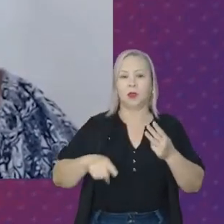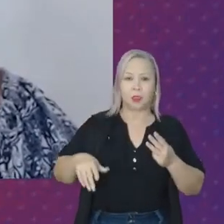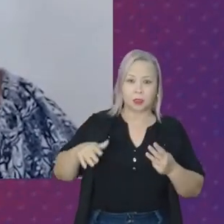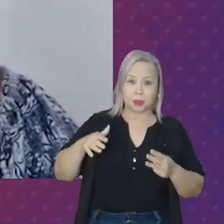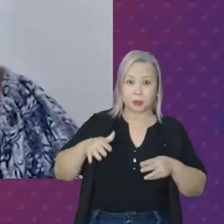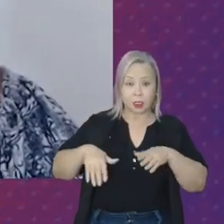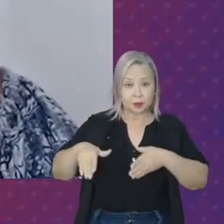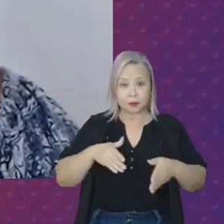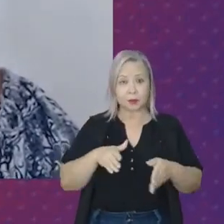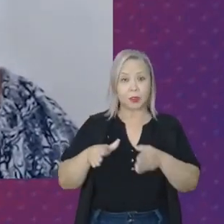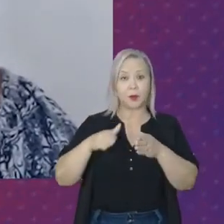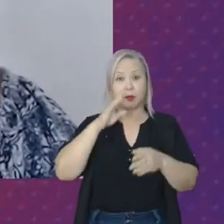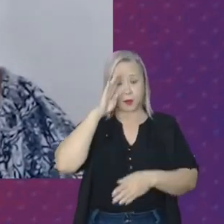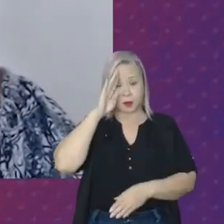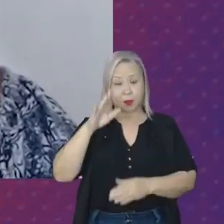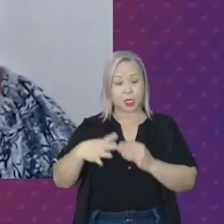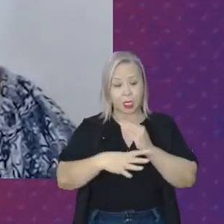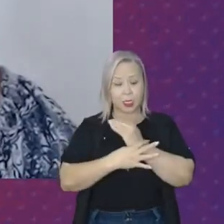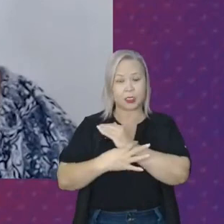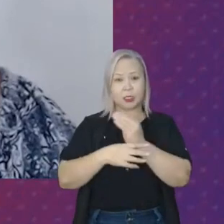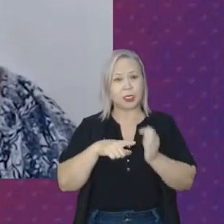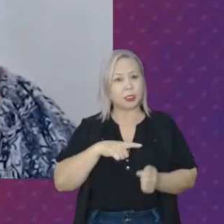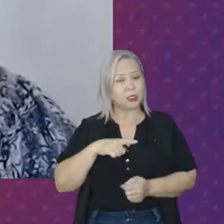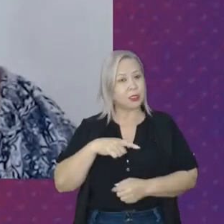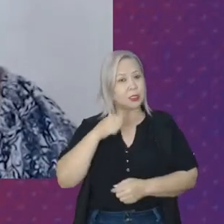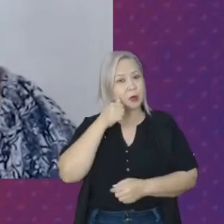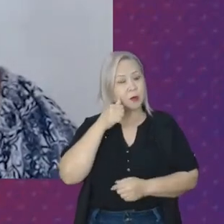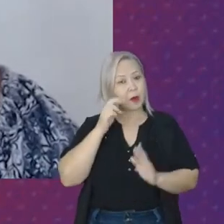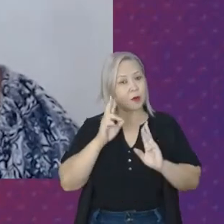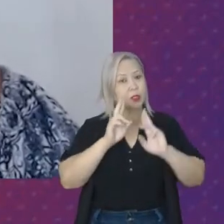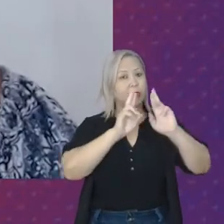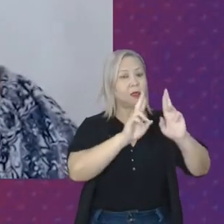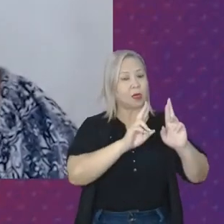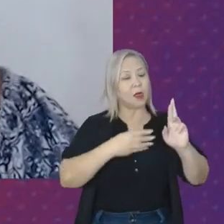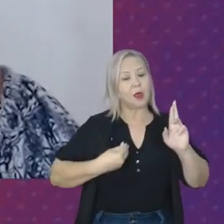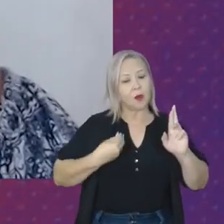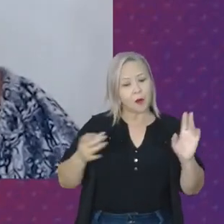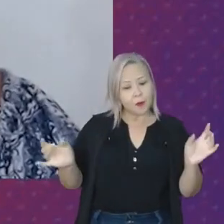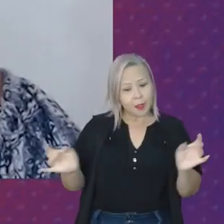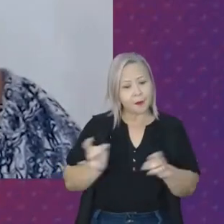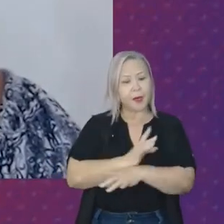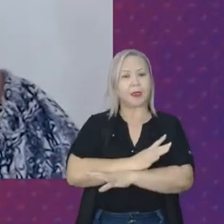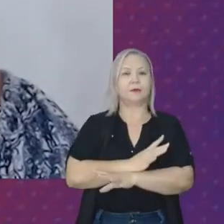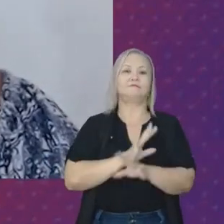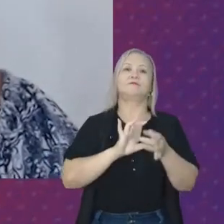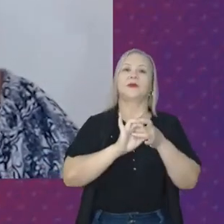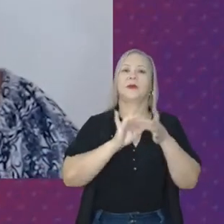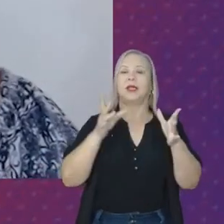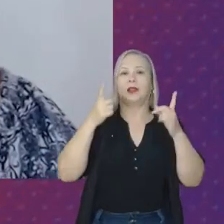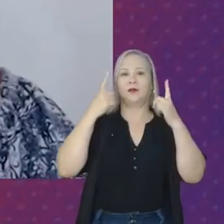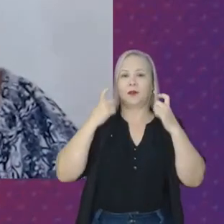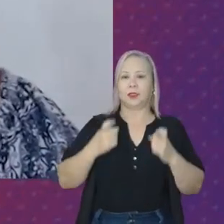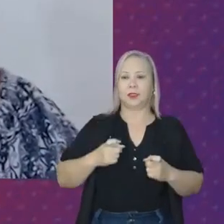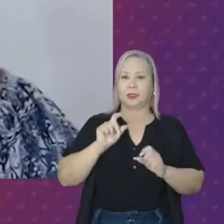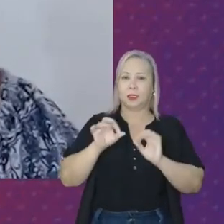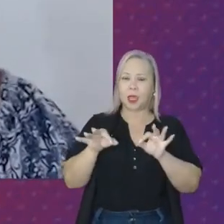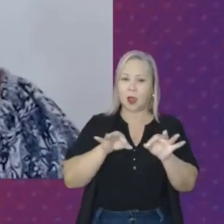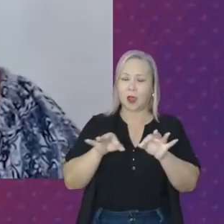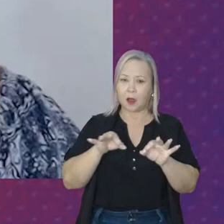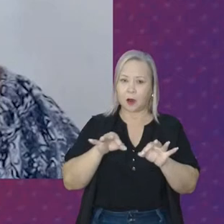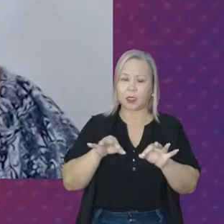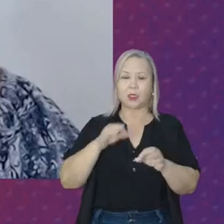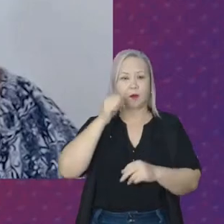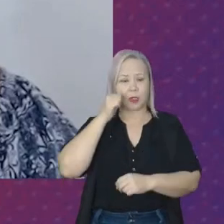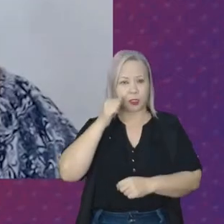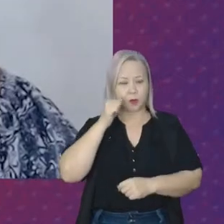para garantir a nossa existência com dignidade e uma vida plena, livre de violência, que é a organização das